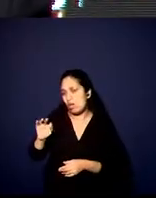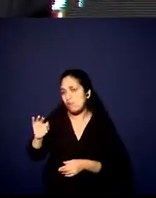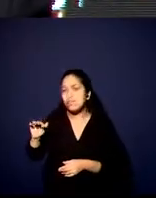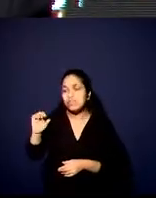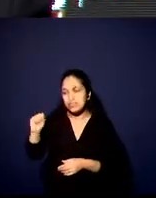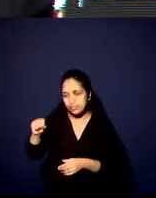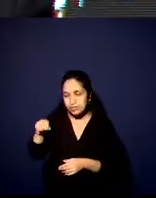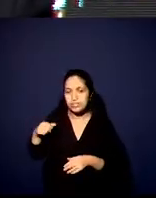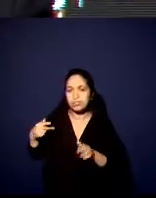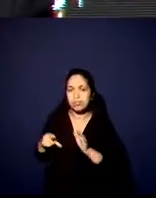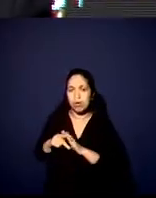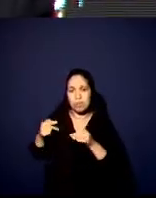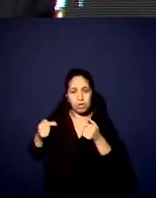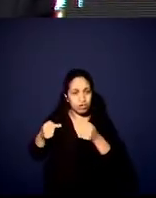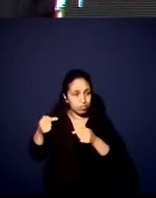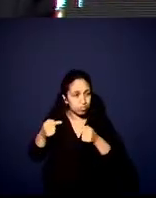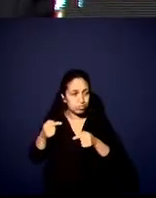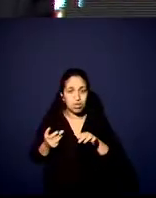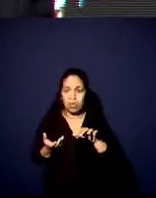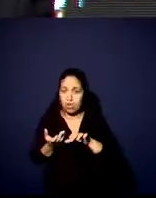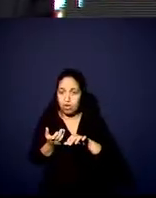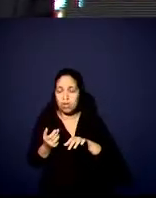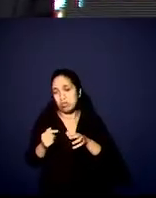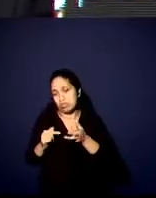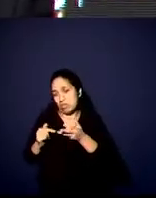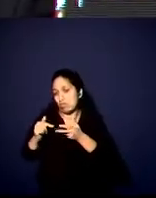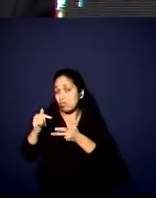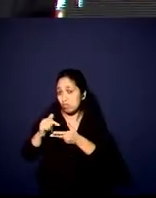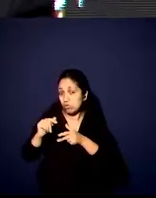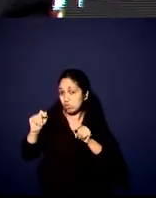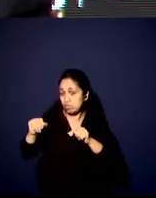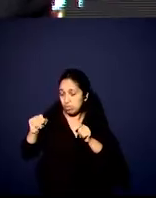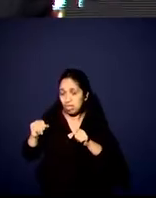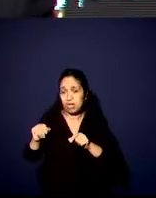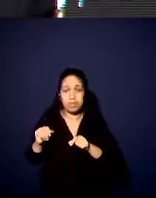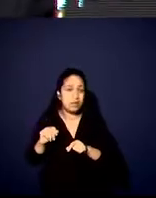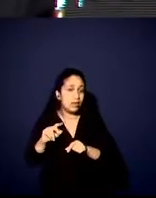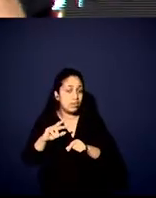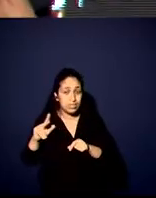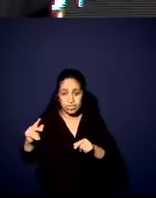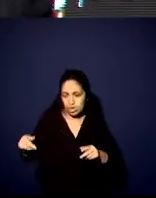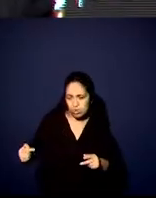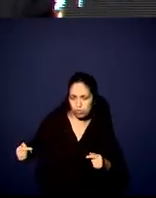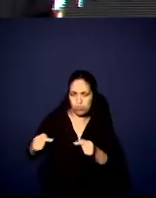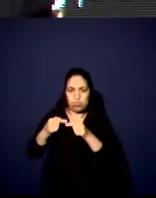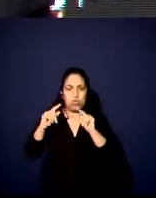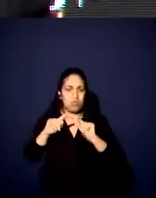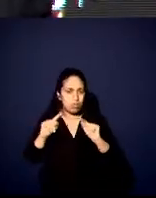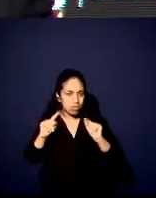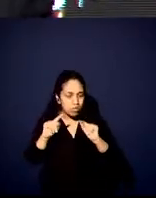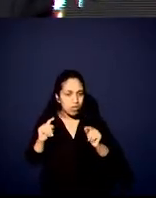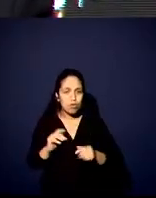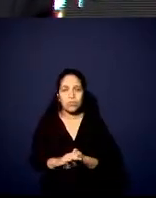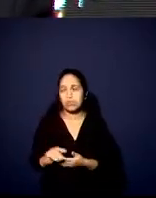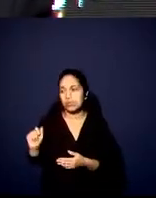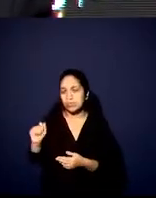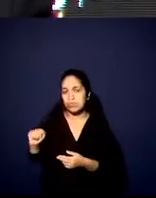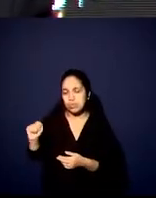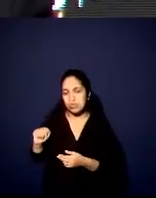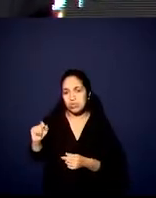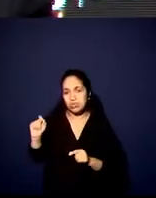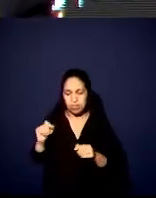discussão própria congresso tem algumas alternativas para que não hajam empate tem algumas associações de grandes